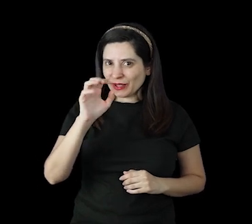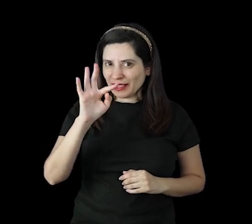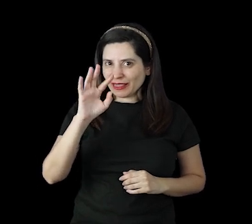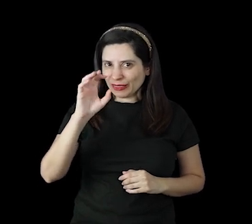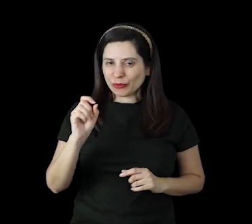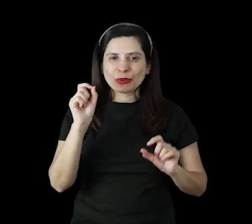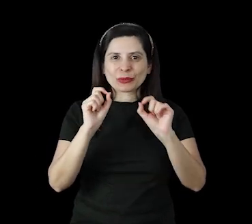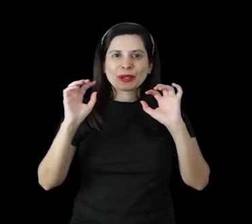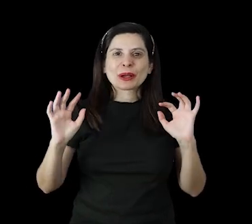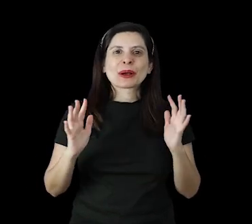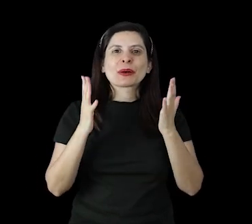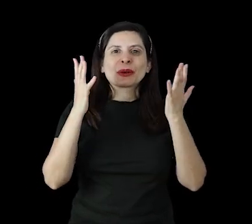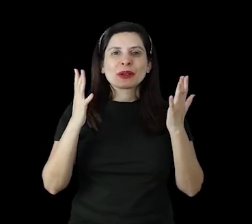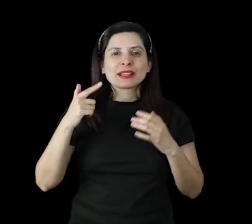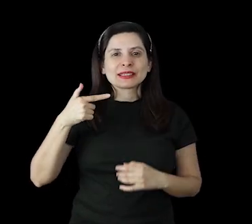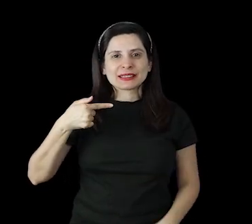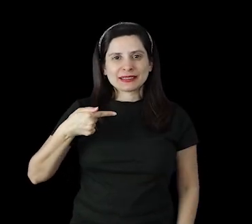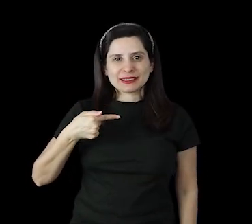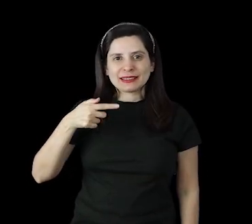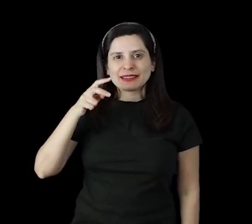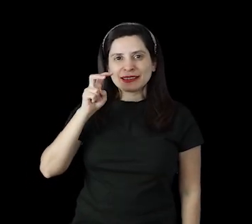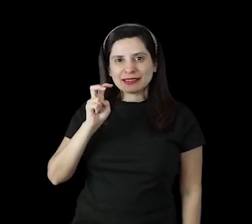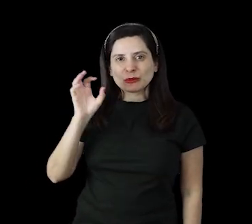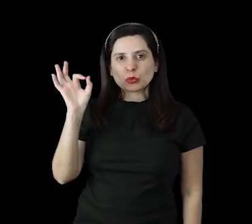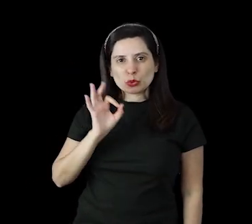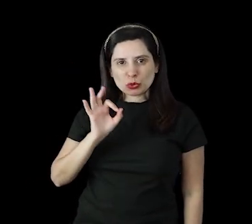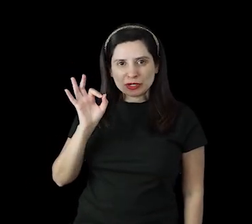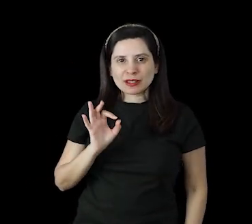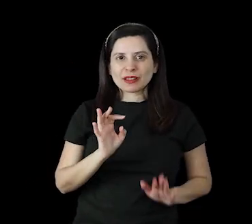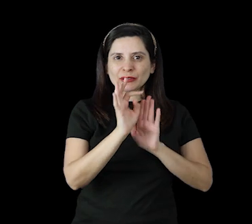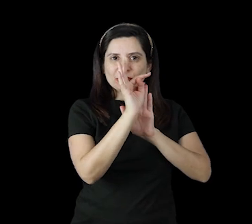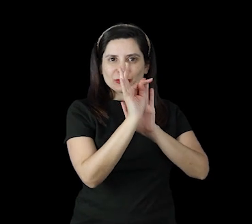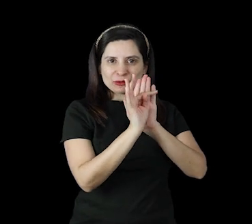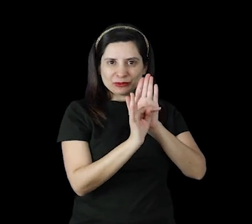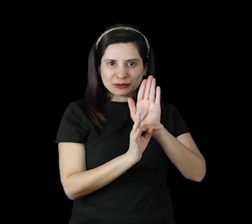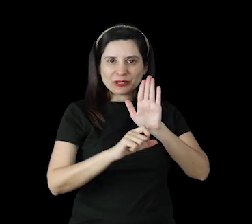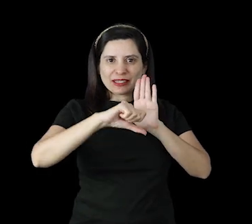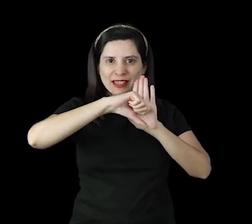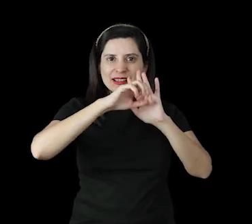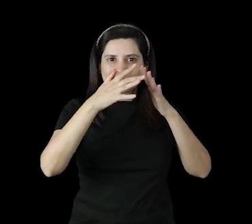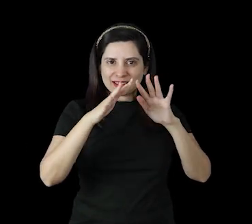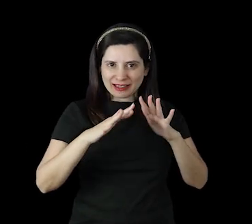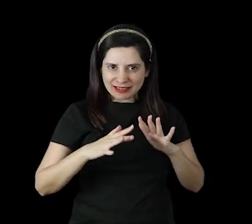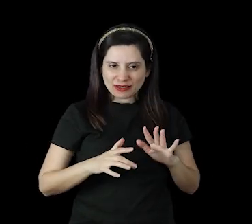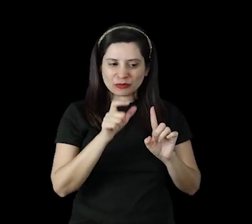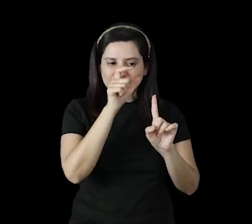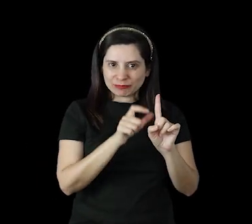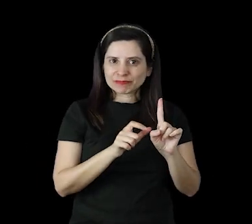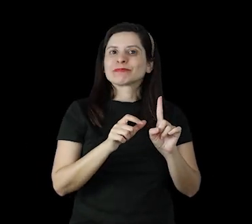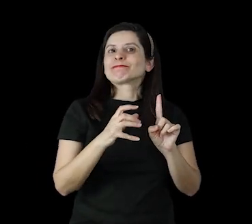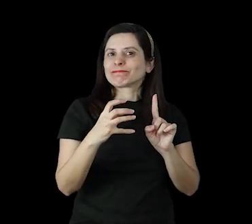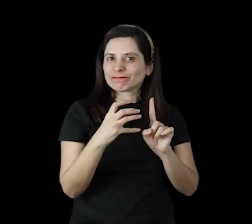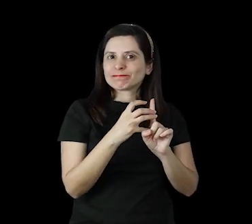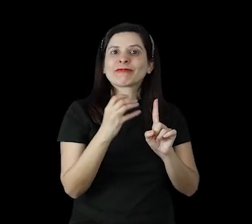acontece basicamente, né, em 75% do roteiro, que é essa crise que o personagem vai passando, que